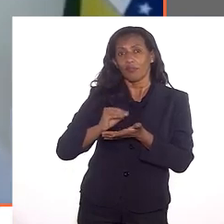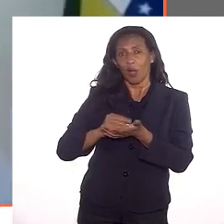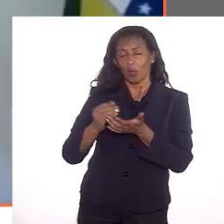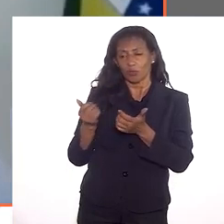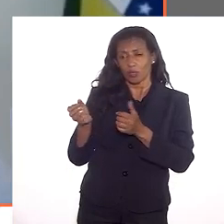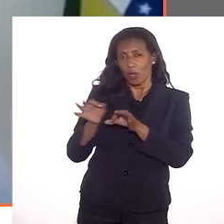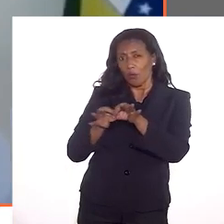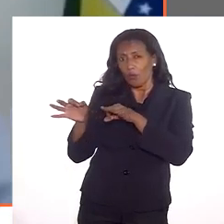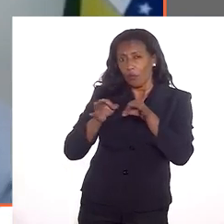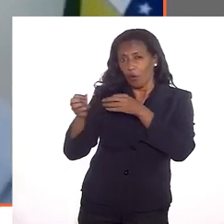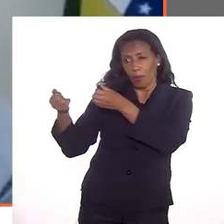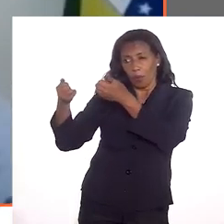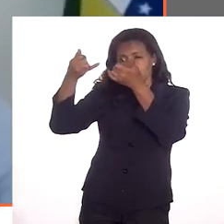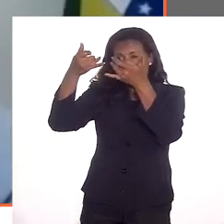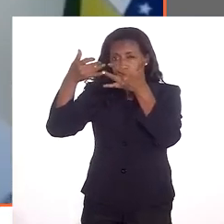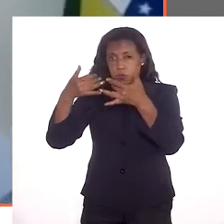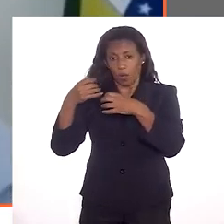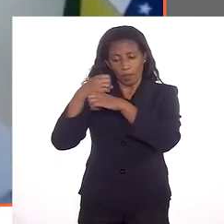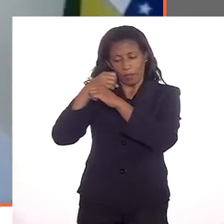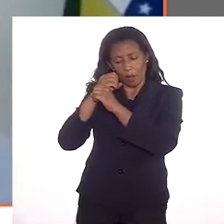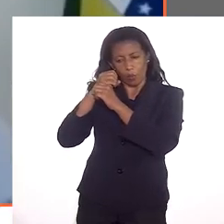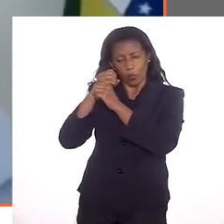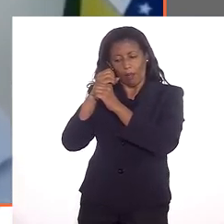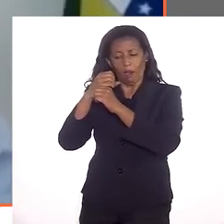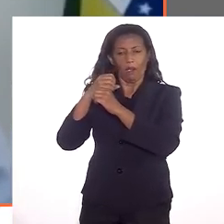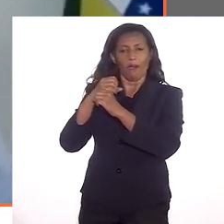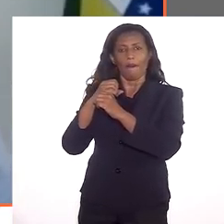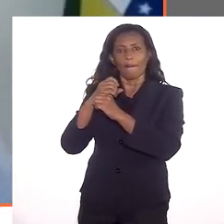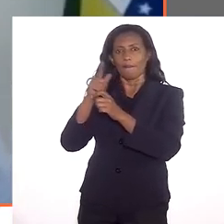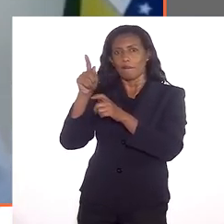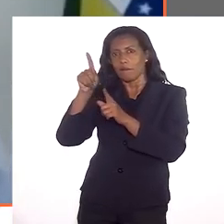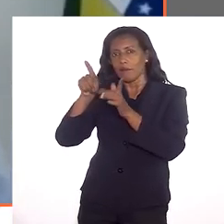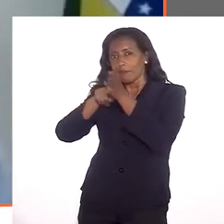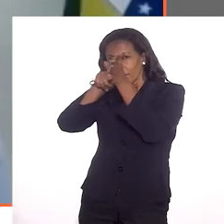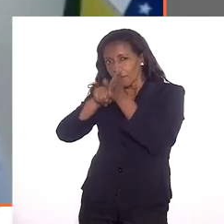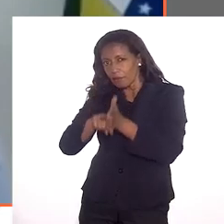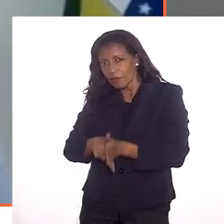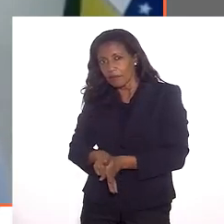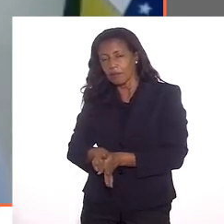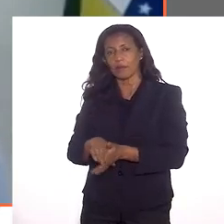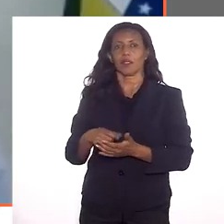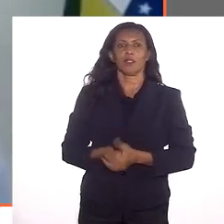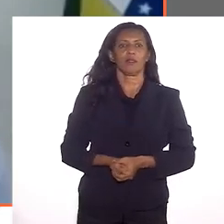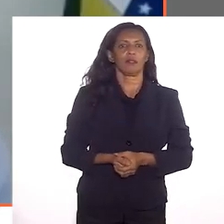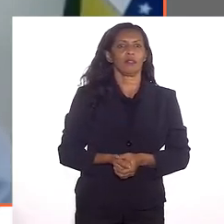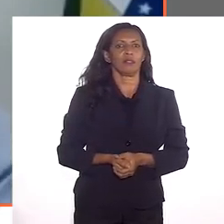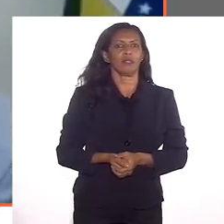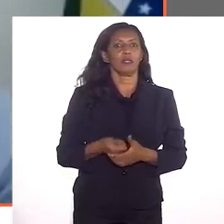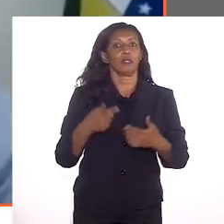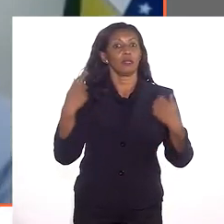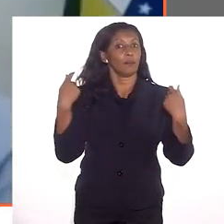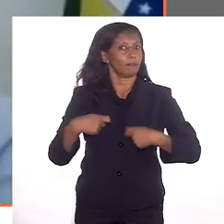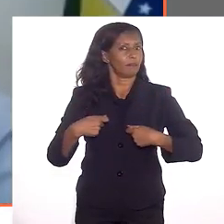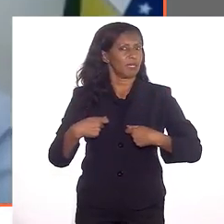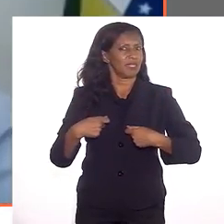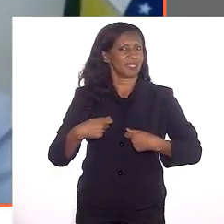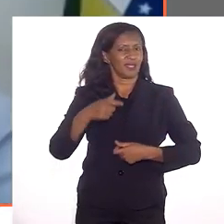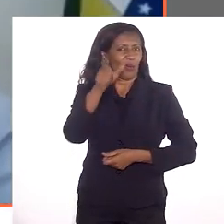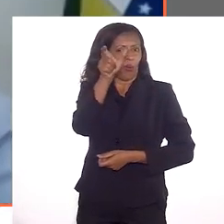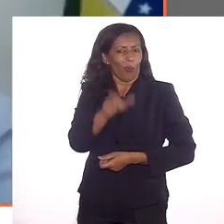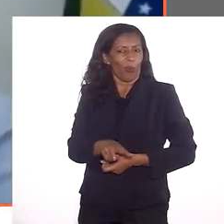feita de forma minudente, rigorosa, na lupa, como tem que ser, em nome do interesse público. Então, assim, existe